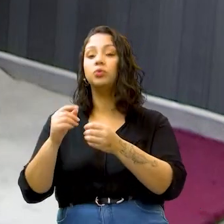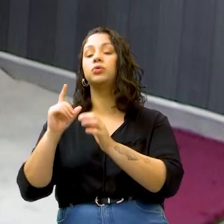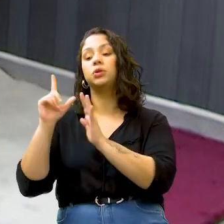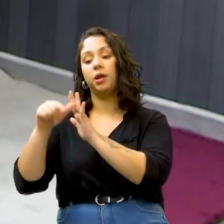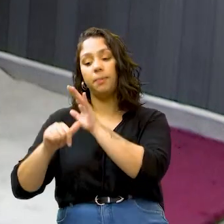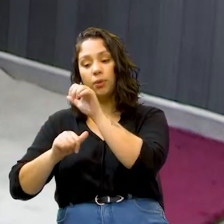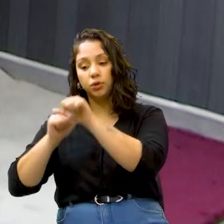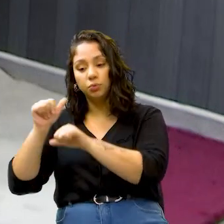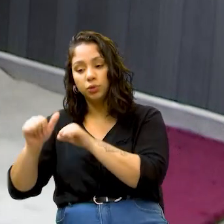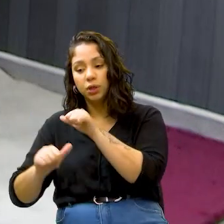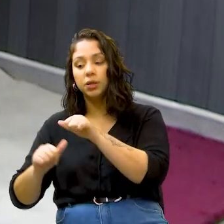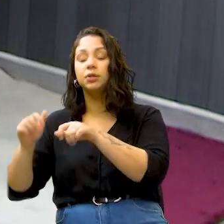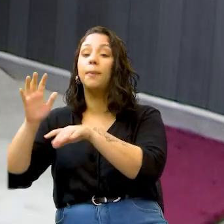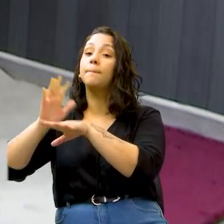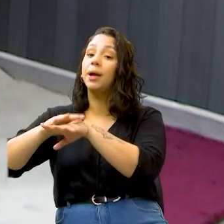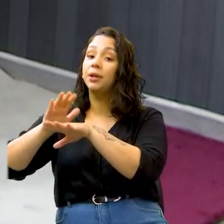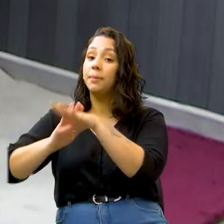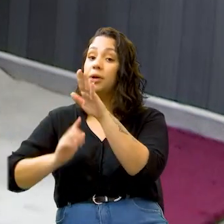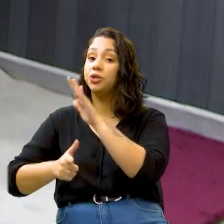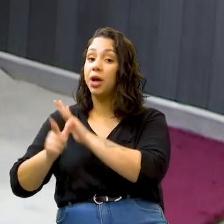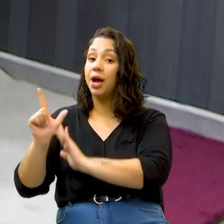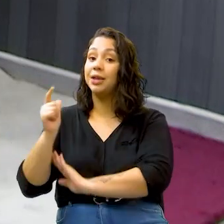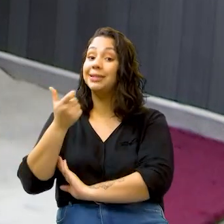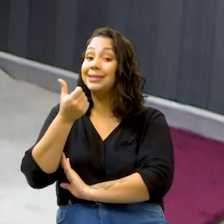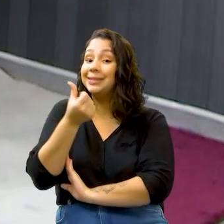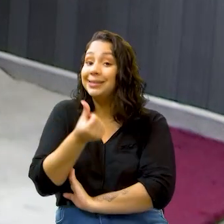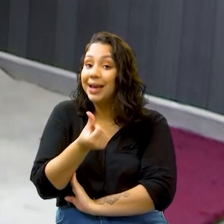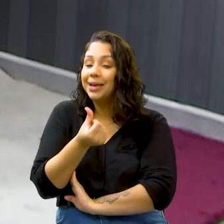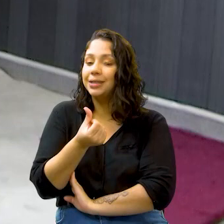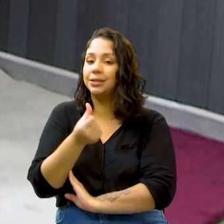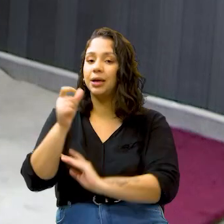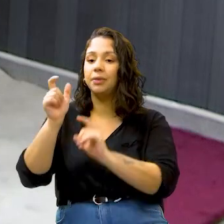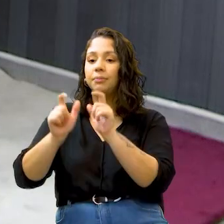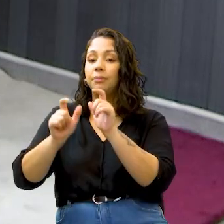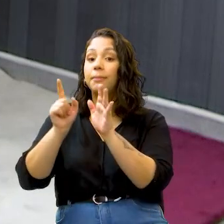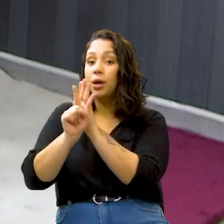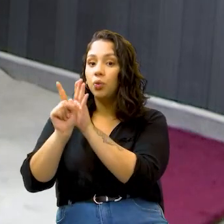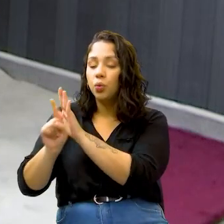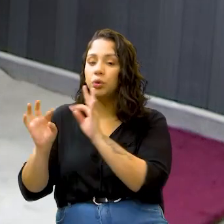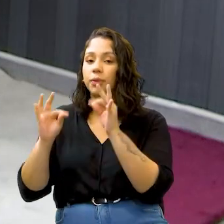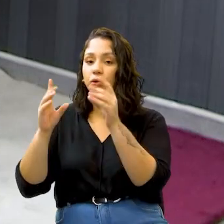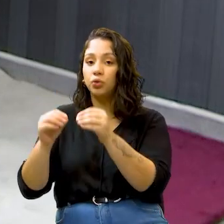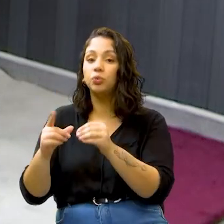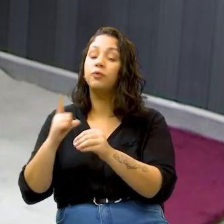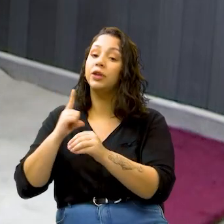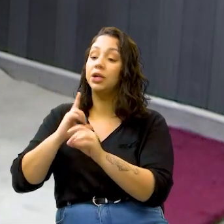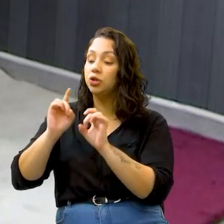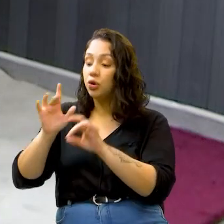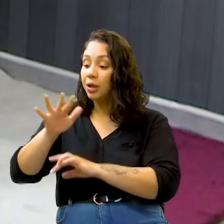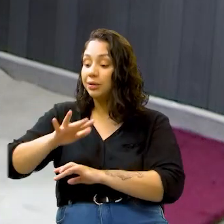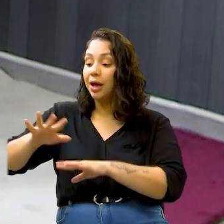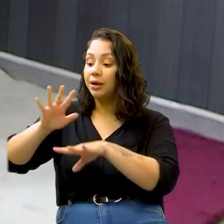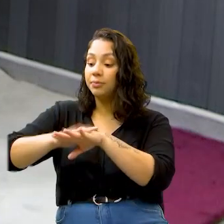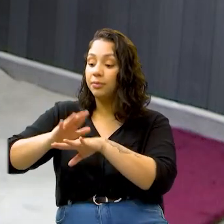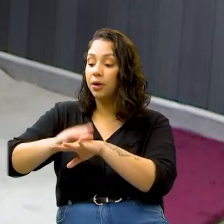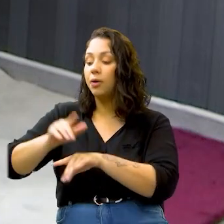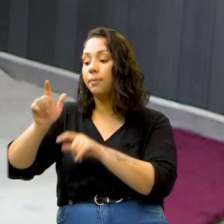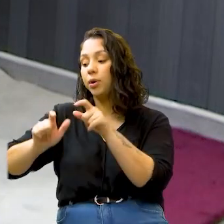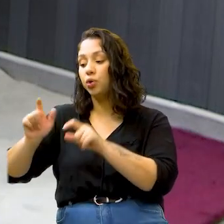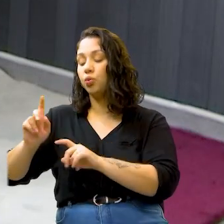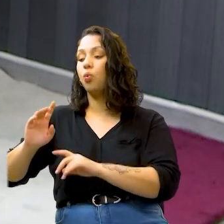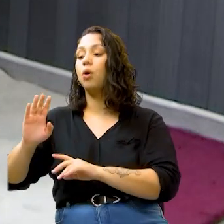todo mundo e aí as mudanças matemática que tinha seis questões para todo mundo vai ter seis questões apenas para o pessoal de exatas